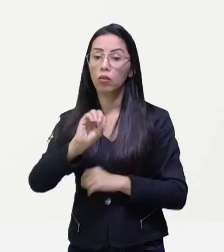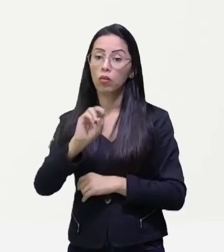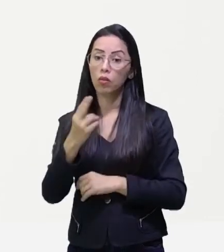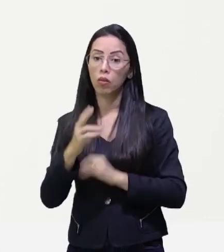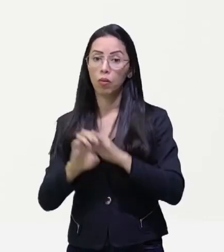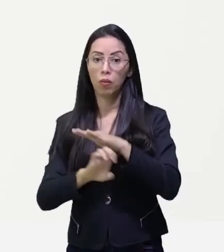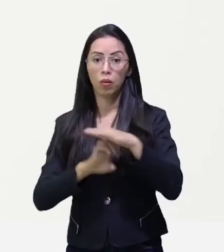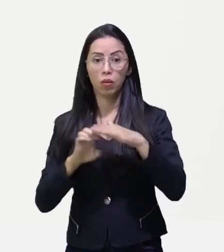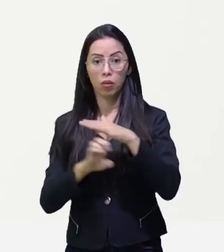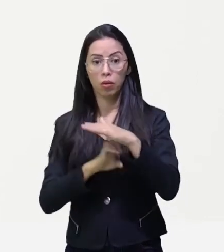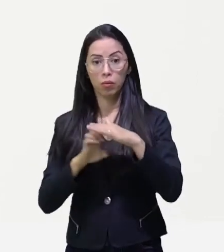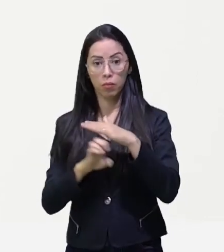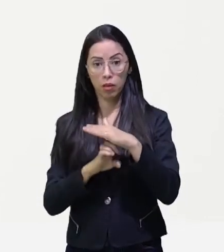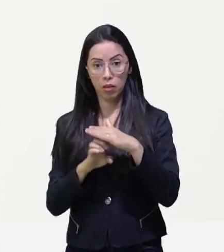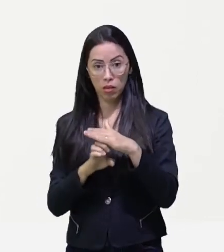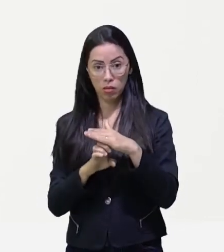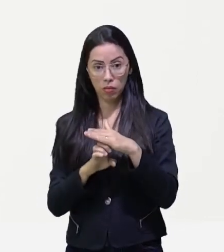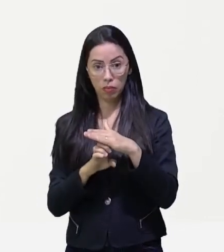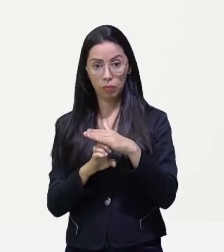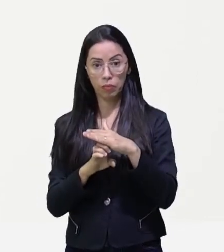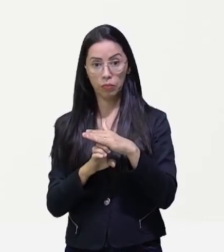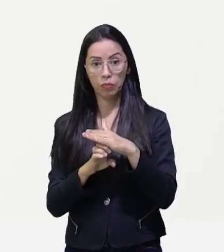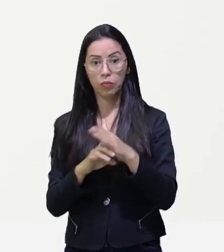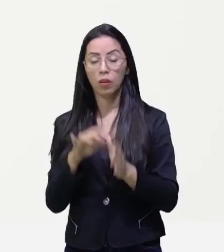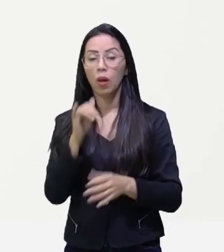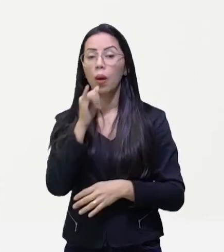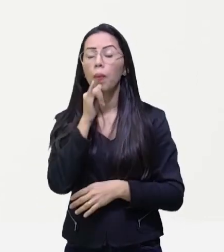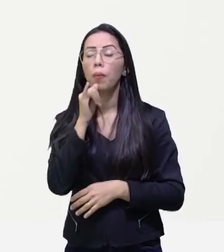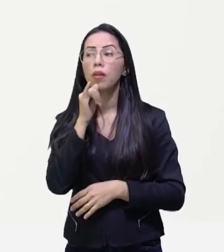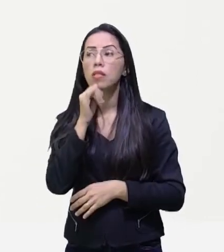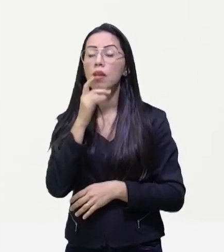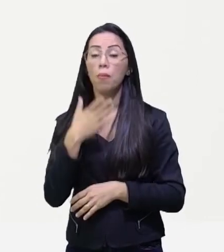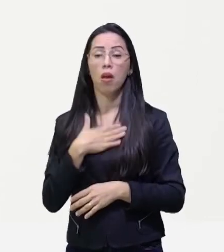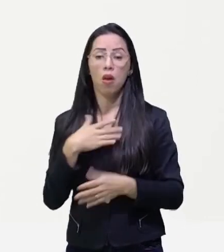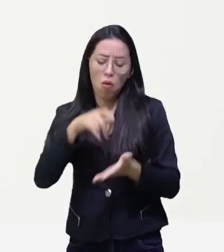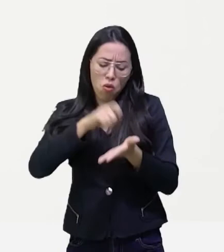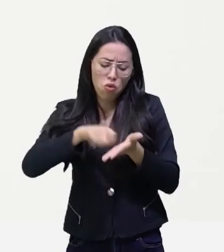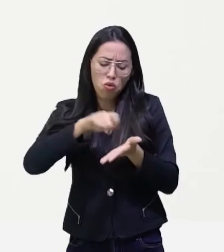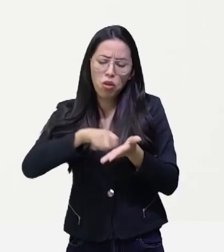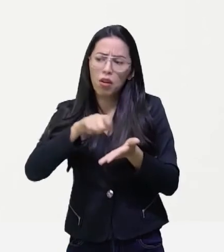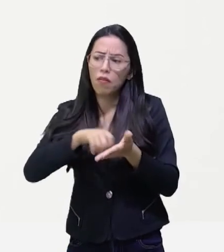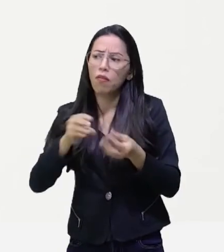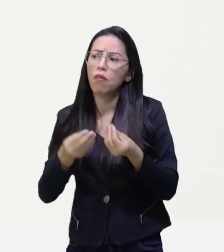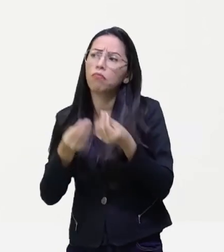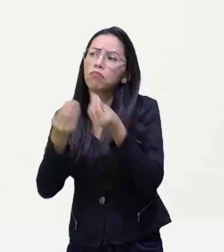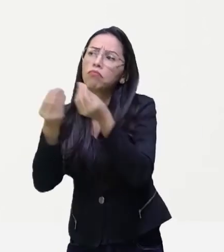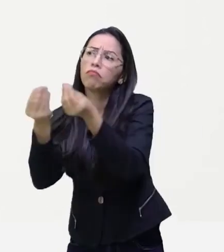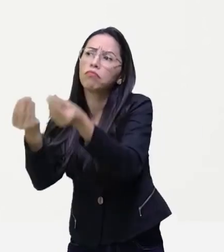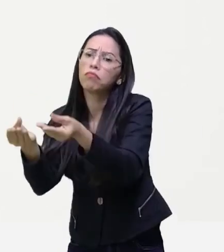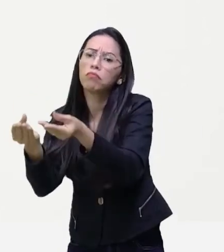destina a carta. Para quem vai essa carta? Vai lá para Maria